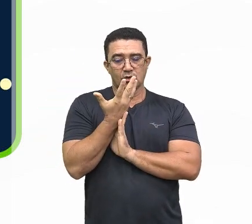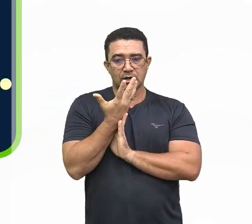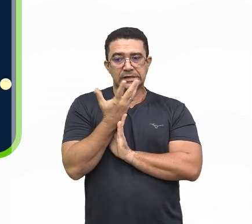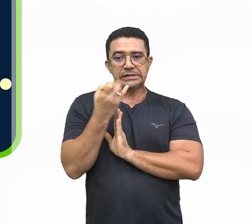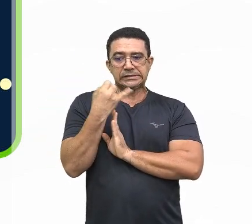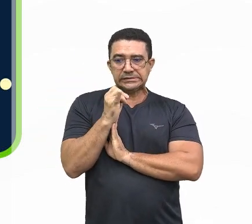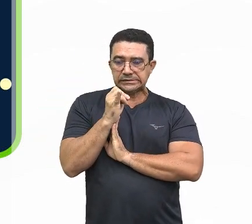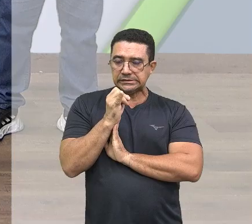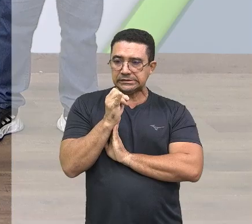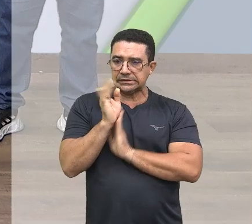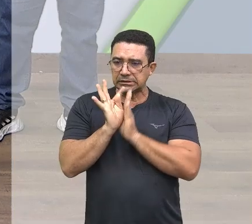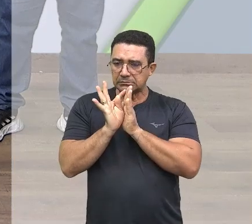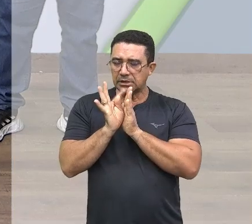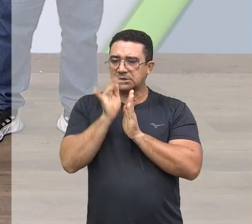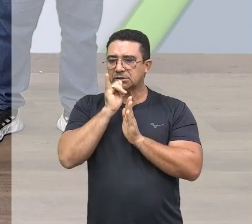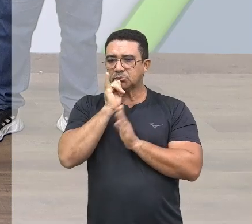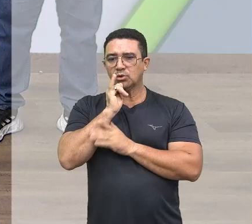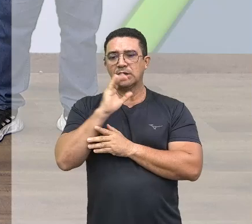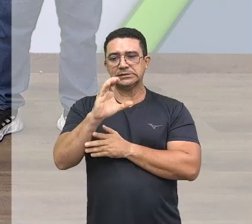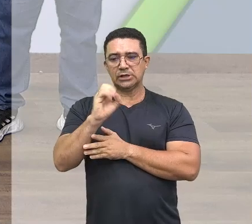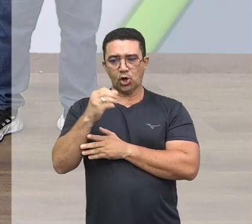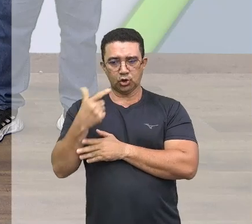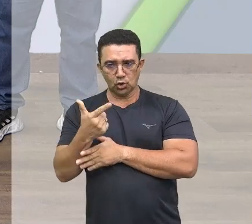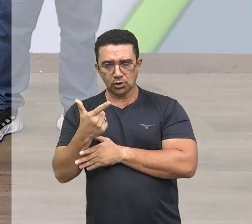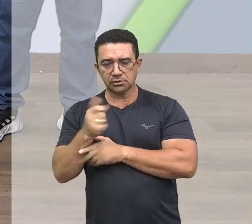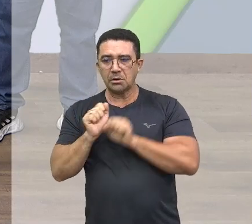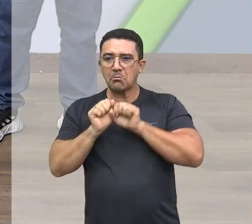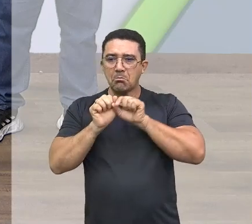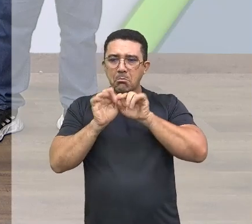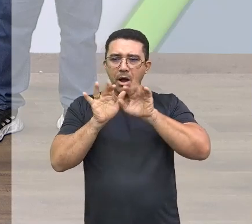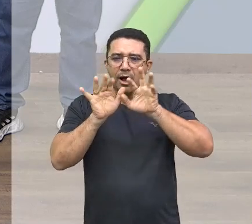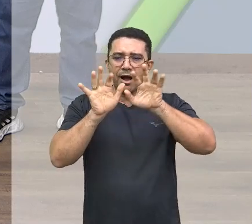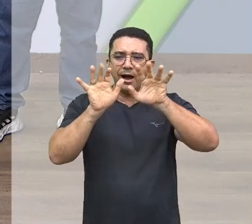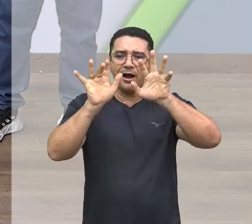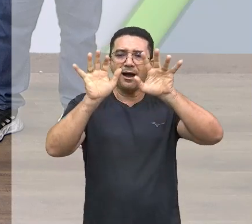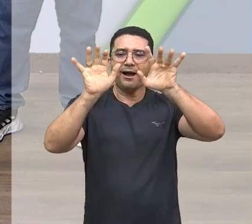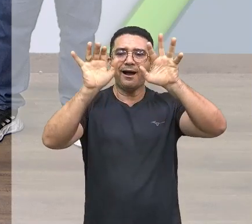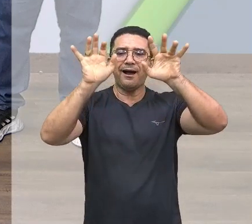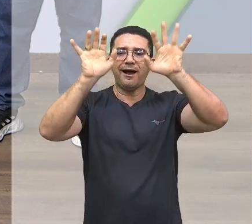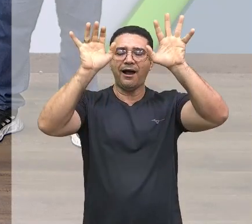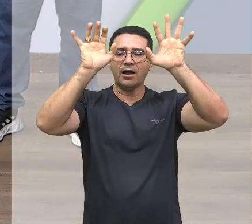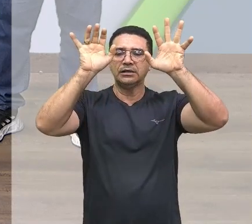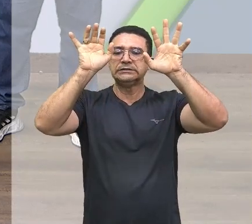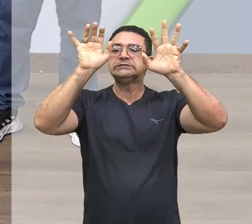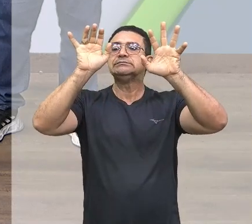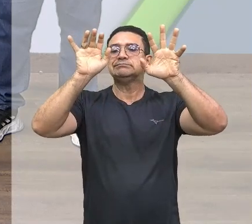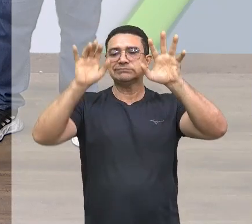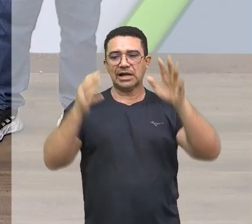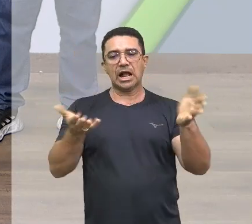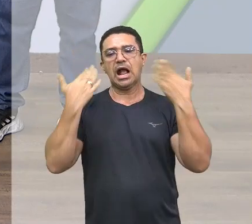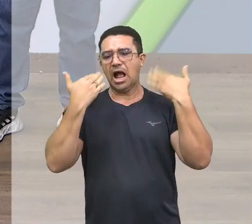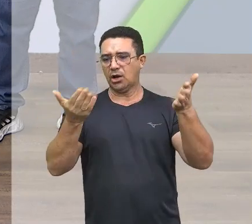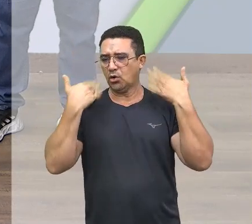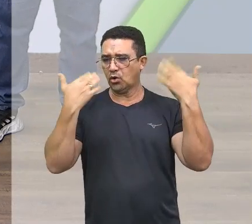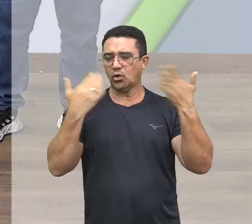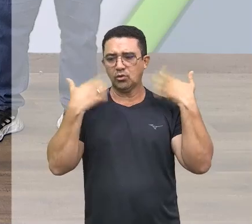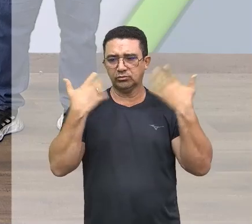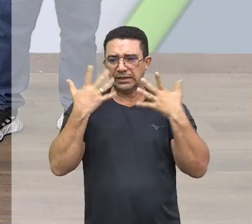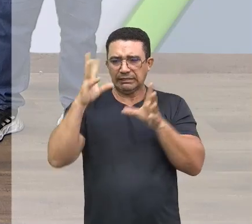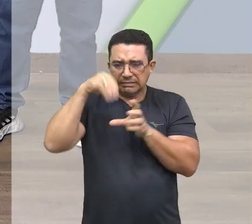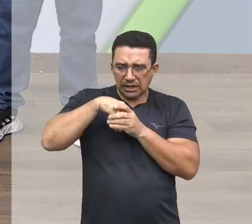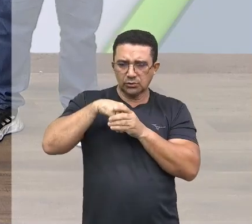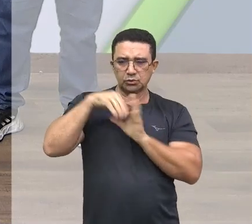Quanto mais dióxido de carbono nós emitirmos aí para a atmosfera, mais calor vai ficar retido, tá